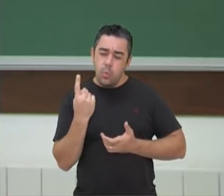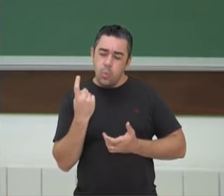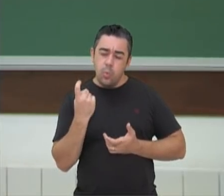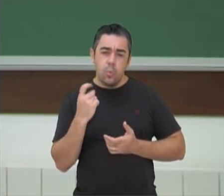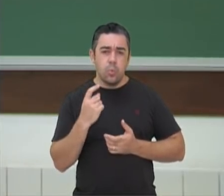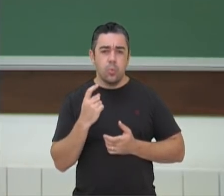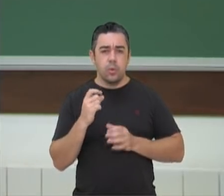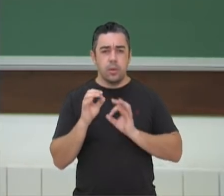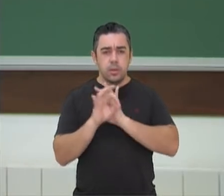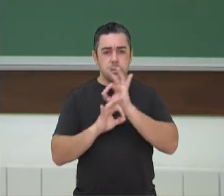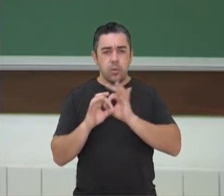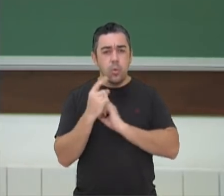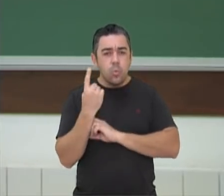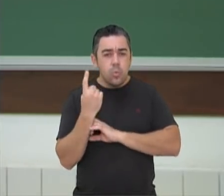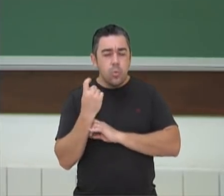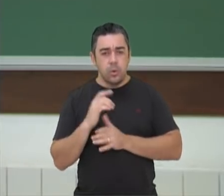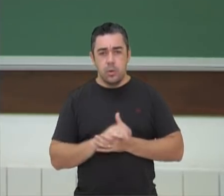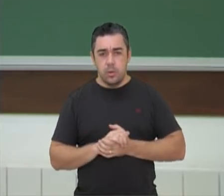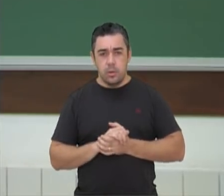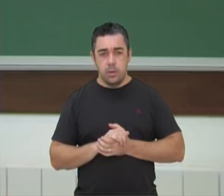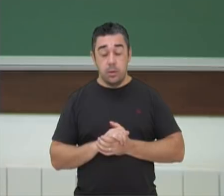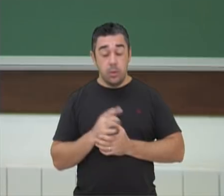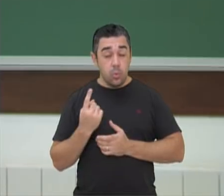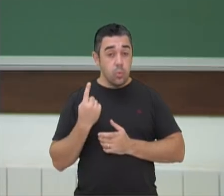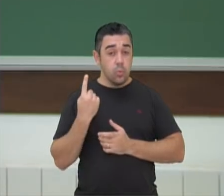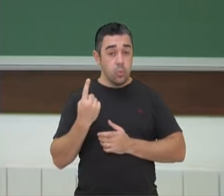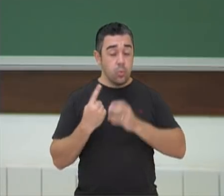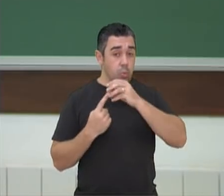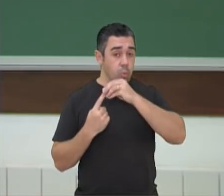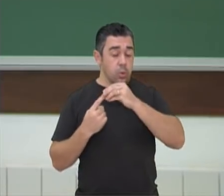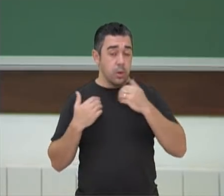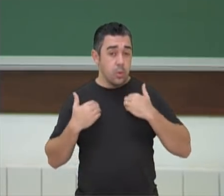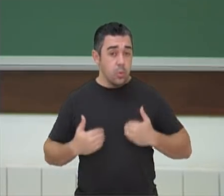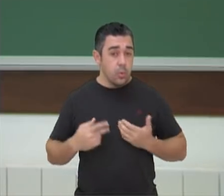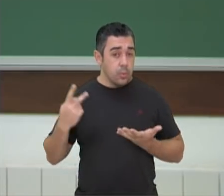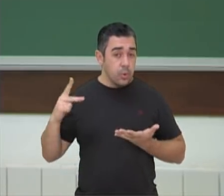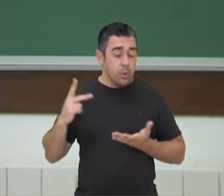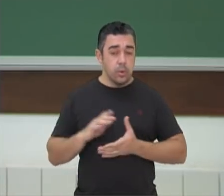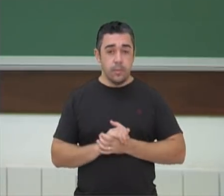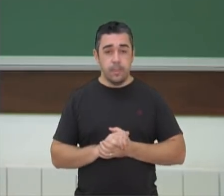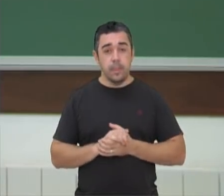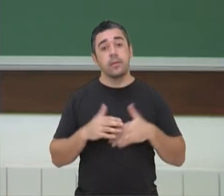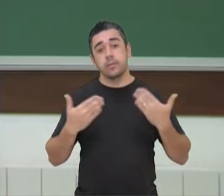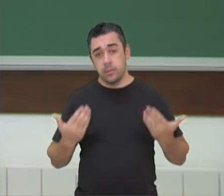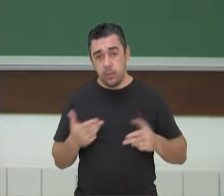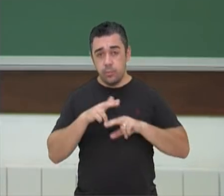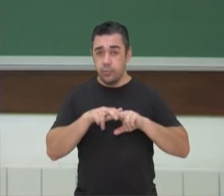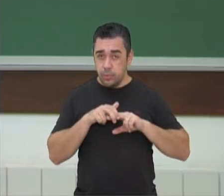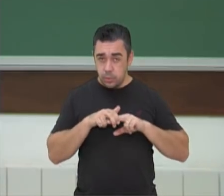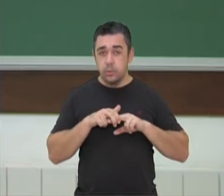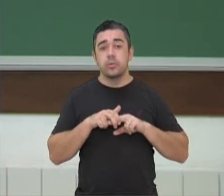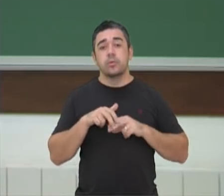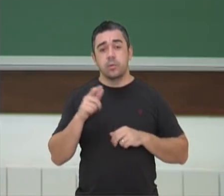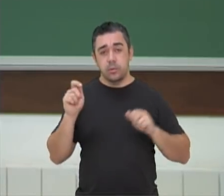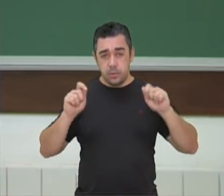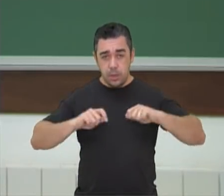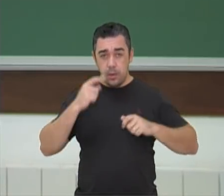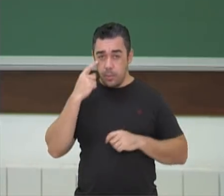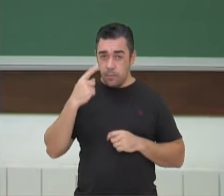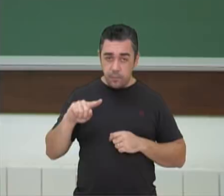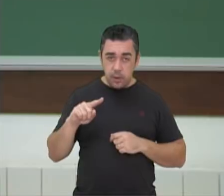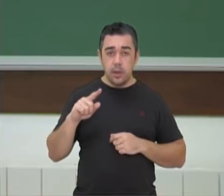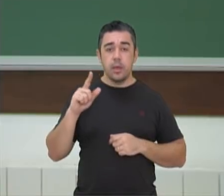unicelulares, que só eram formados por uma única célula é o corpo dele. Graças a esse instrumento, eu consigo